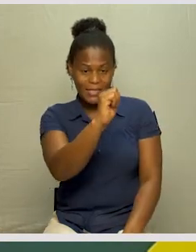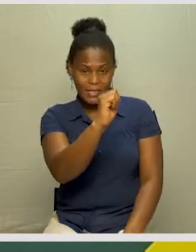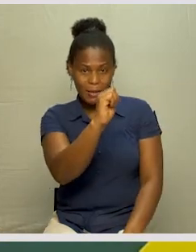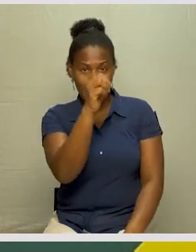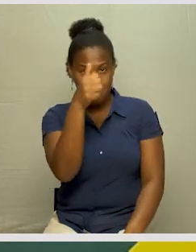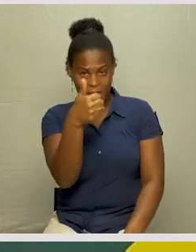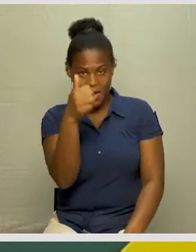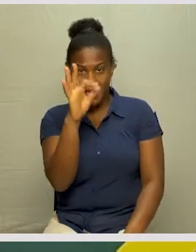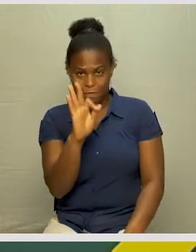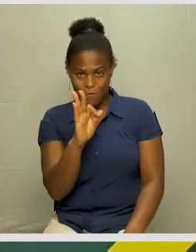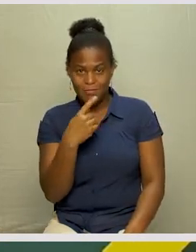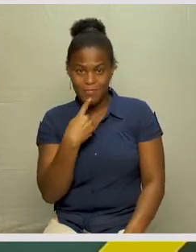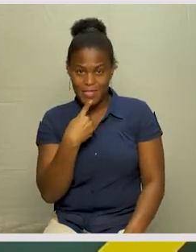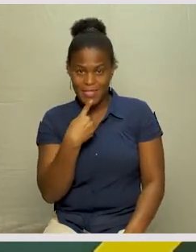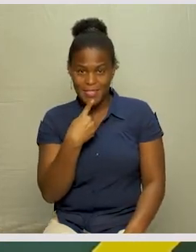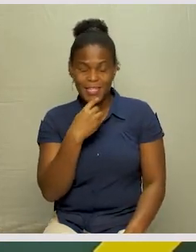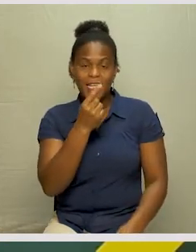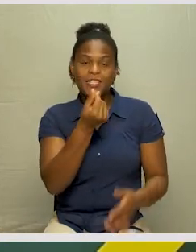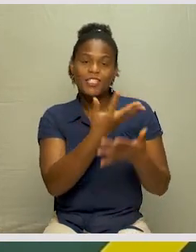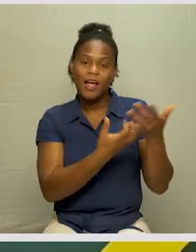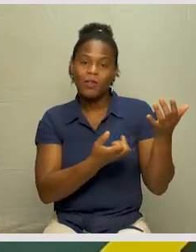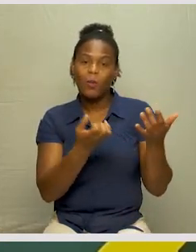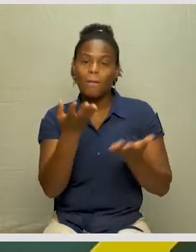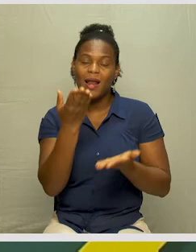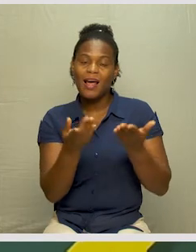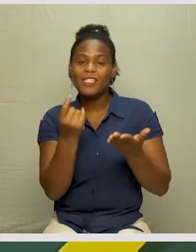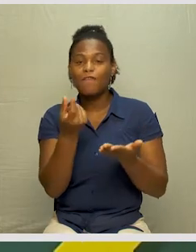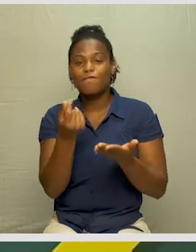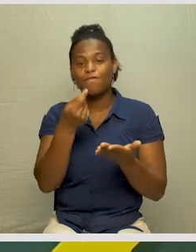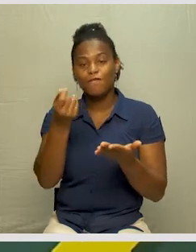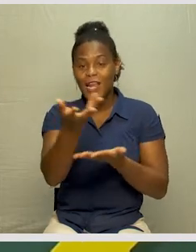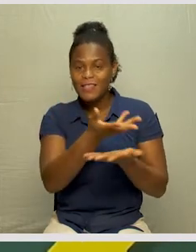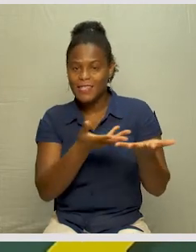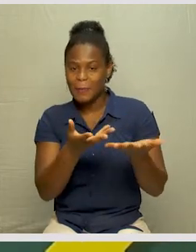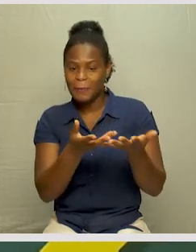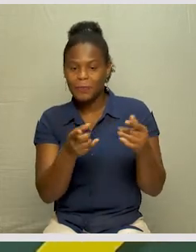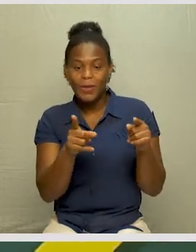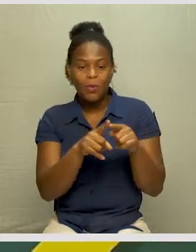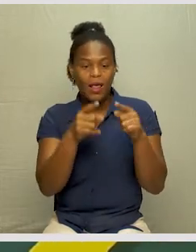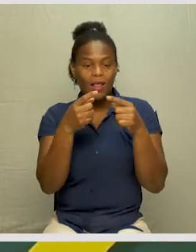financeira, portanto, o saldo é a diferença entre crédito